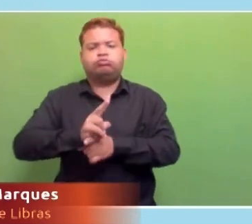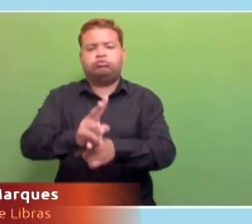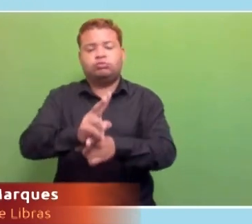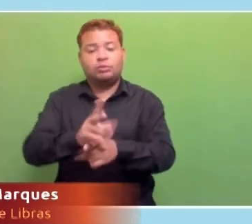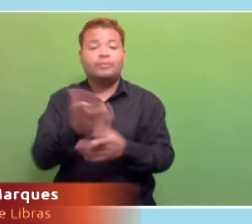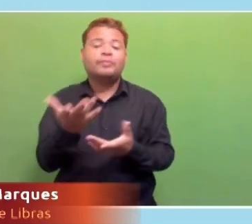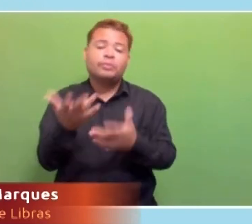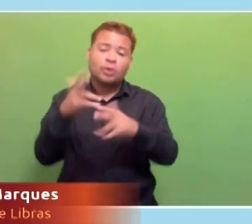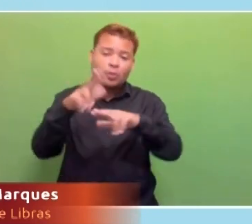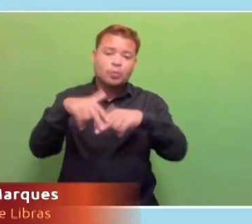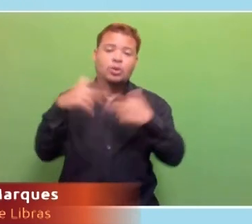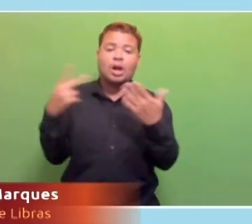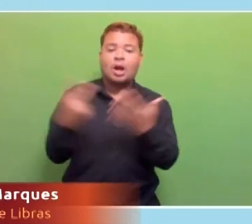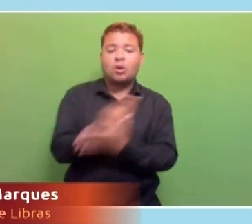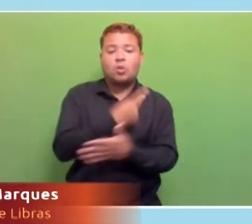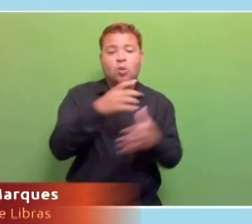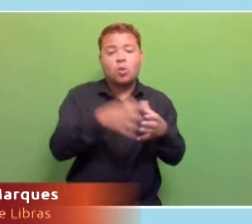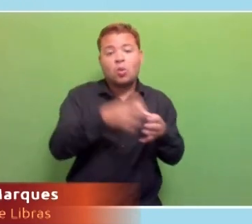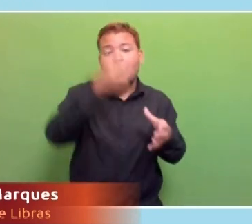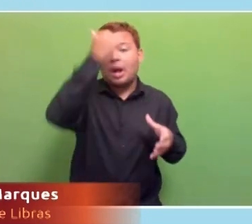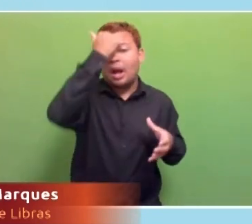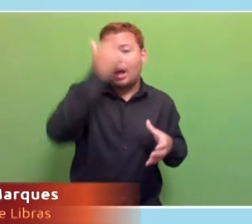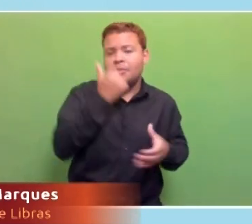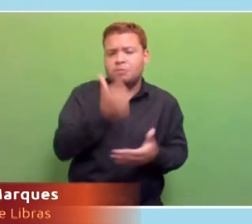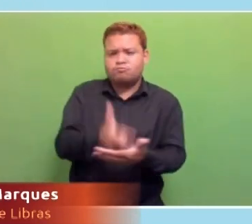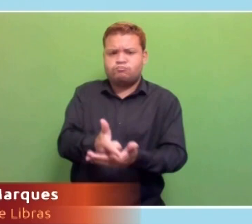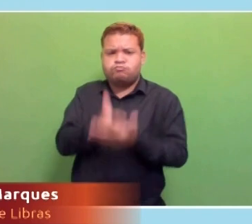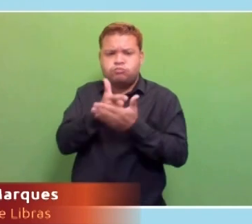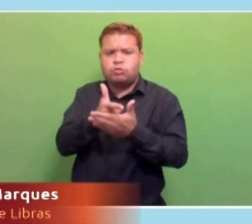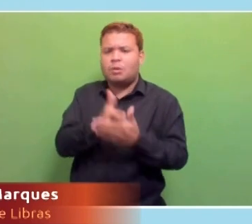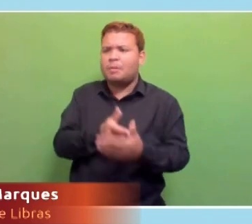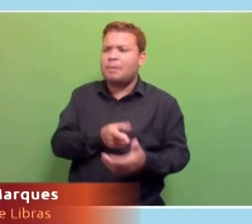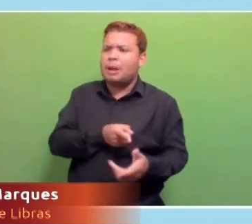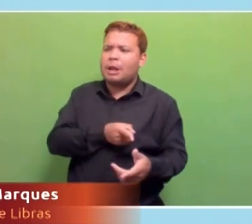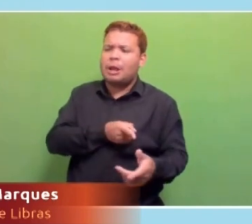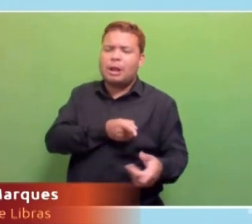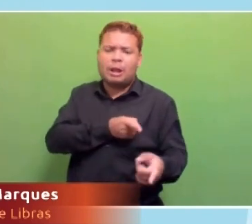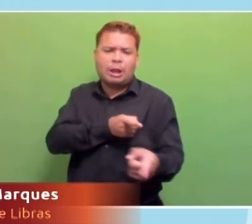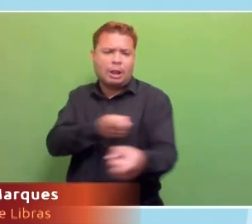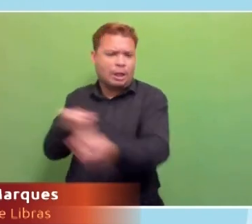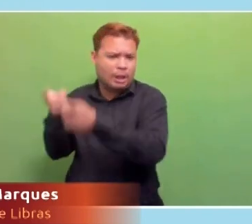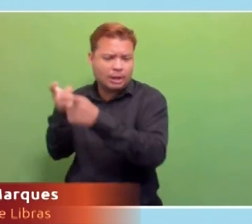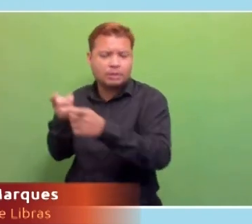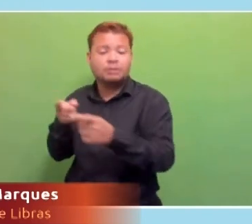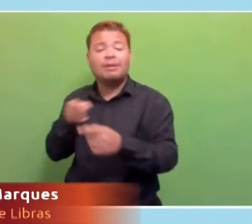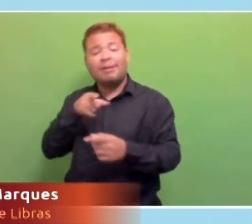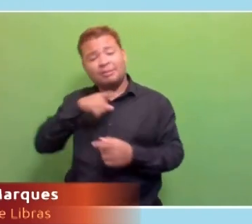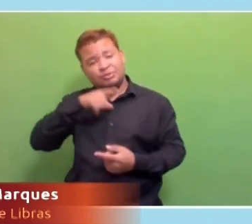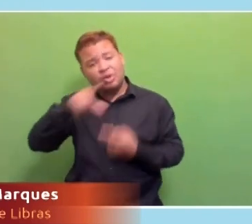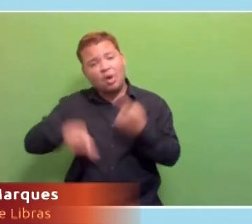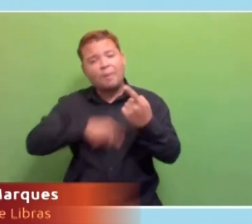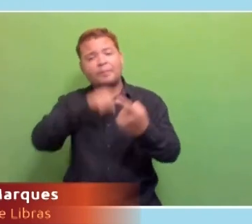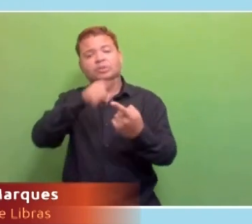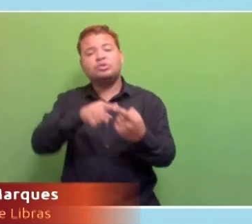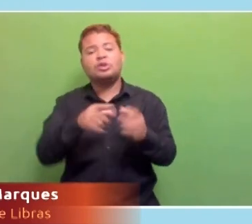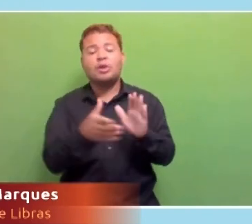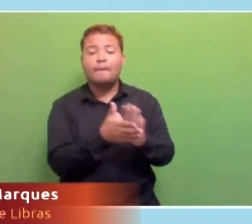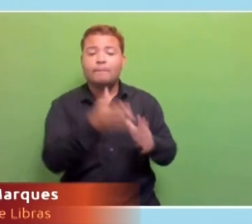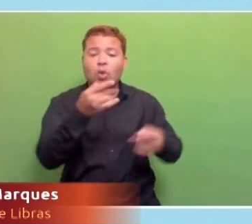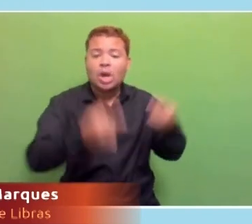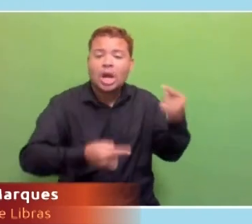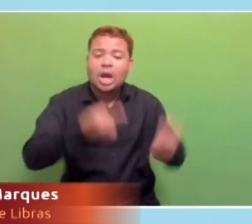que o Hamas efetuou, que na verdade também tinha um objetivo político, que era impedir um movimento